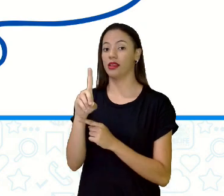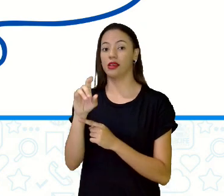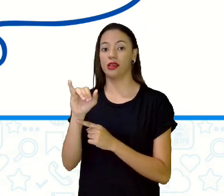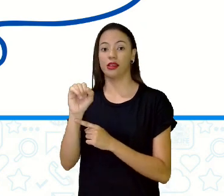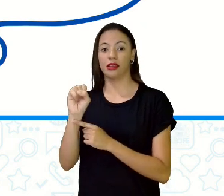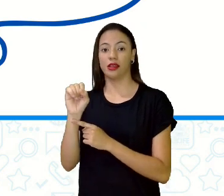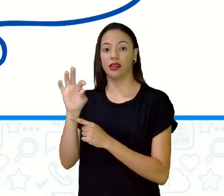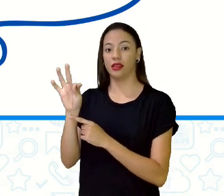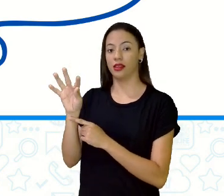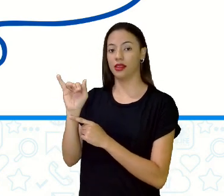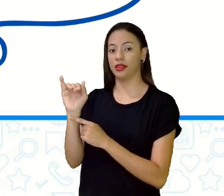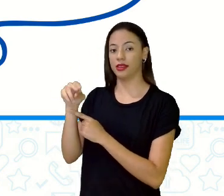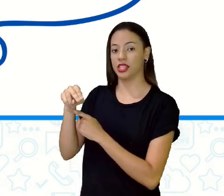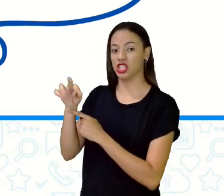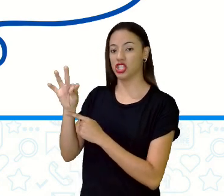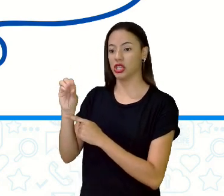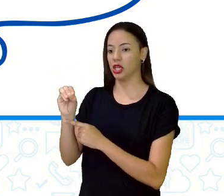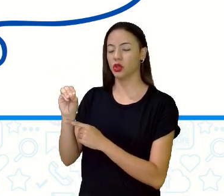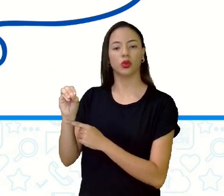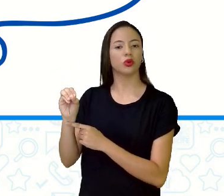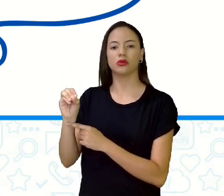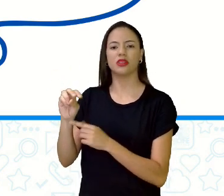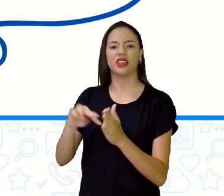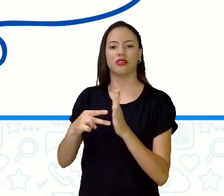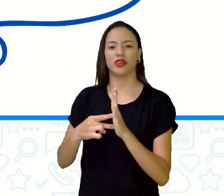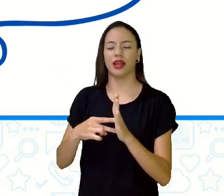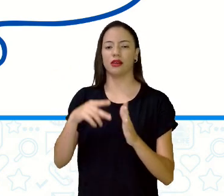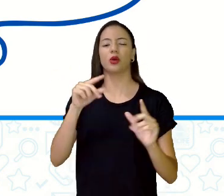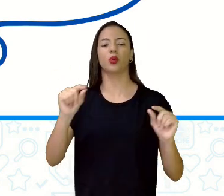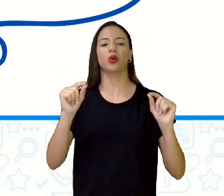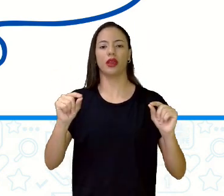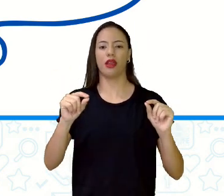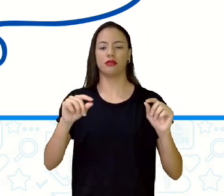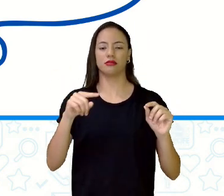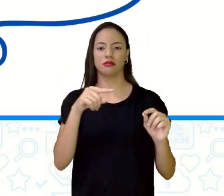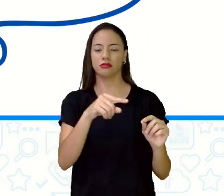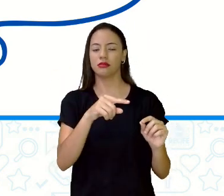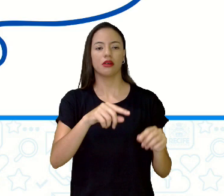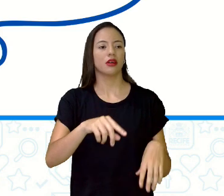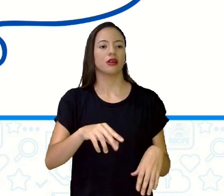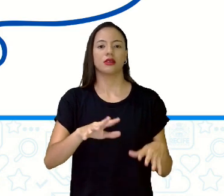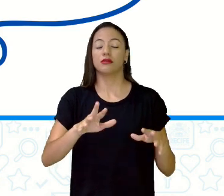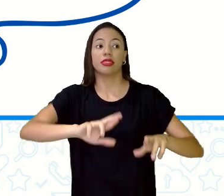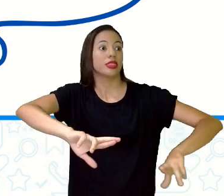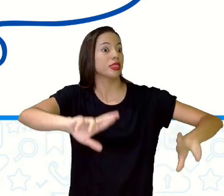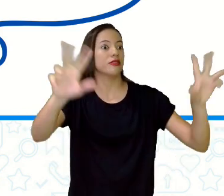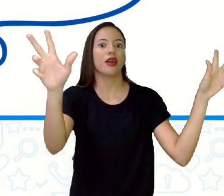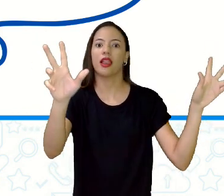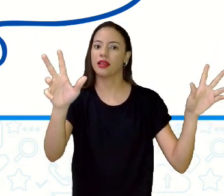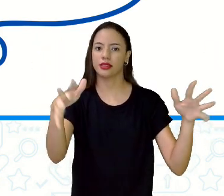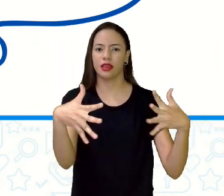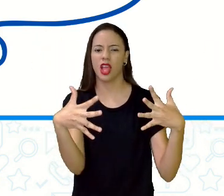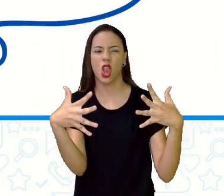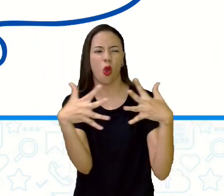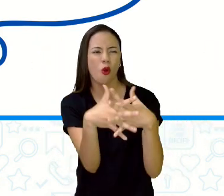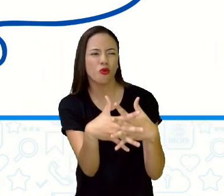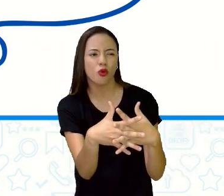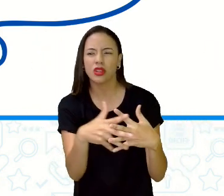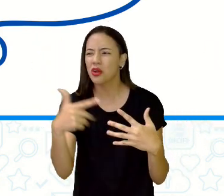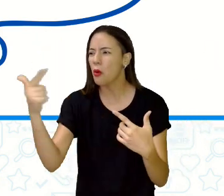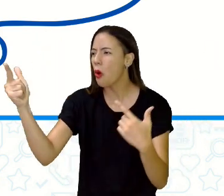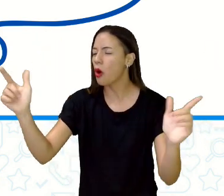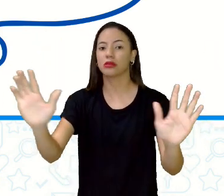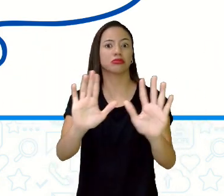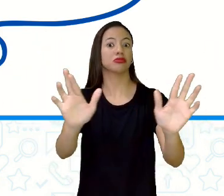Distinto é aquilo que não se confunde com outro. É algo diferente, que não faz parte do